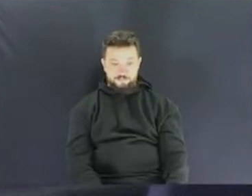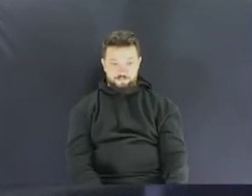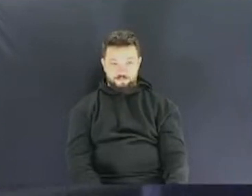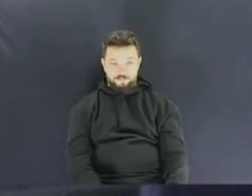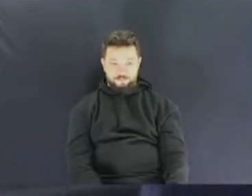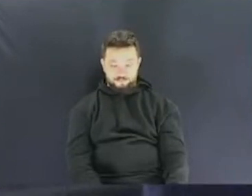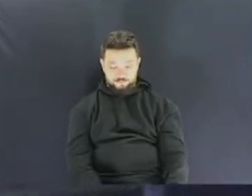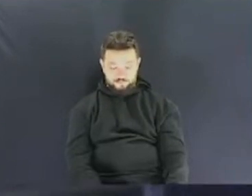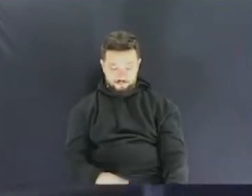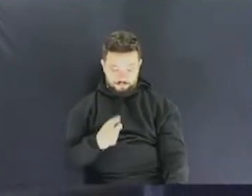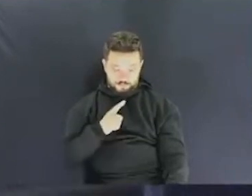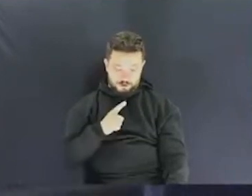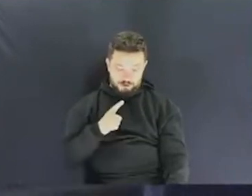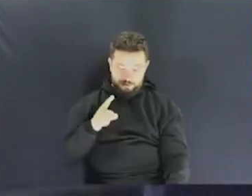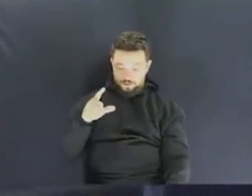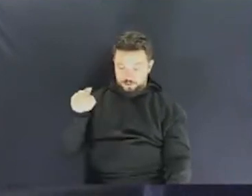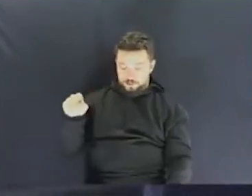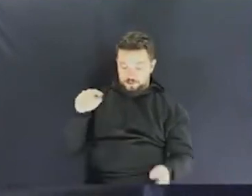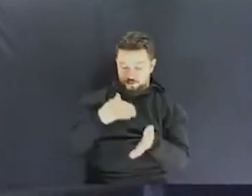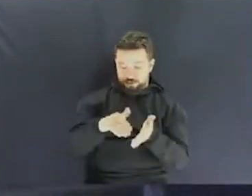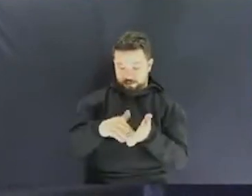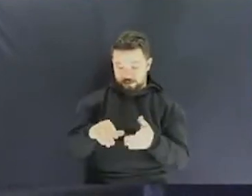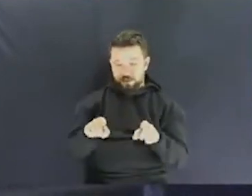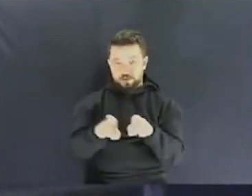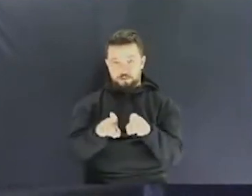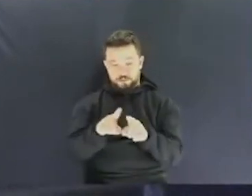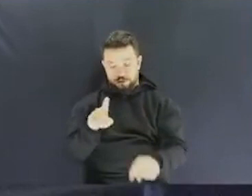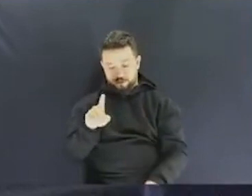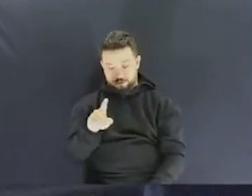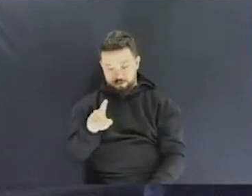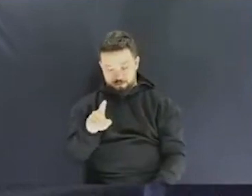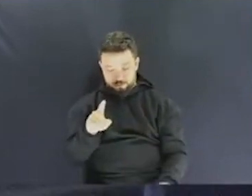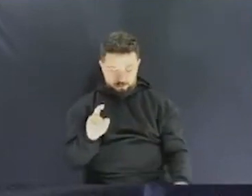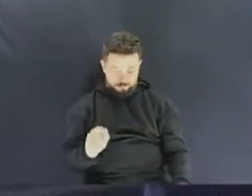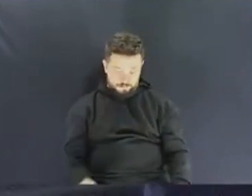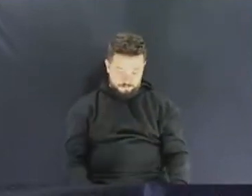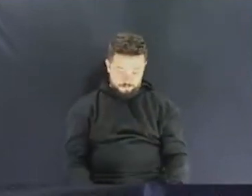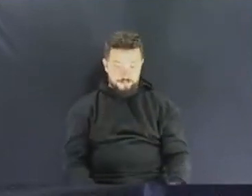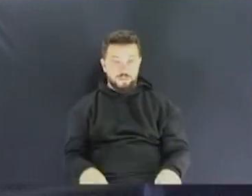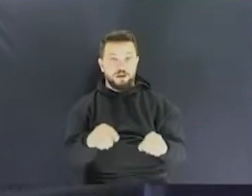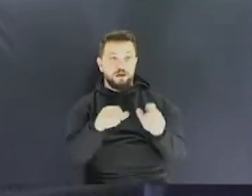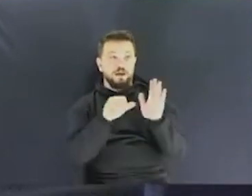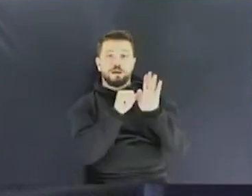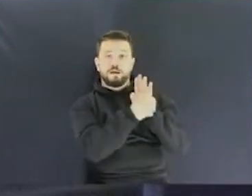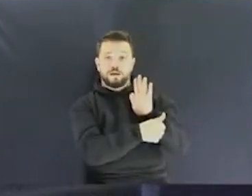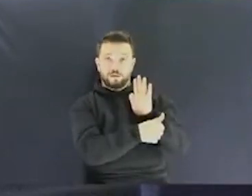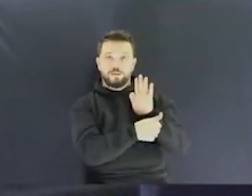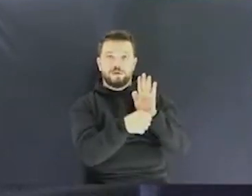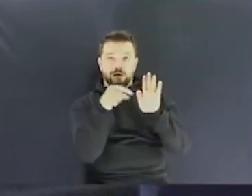CMAE, T21, Síndrome de Down, alerta, porque não foi, até agora,